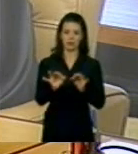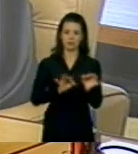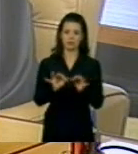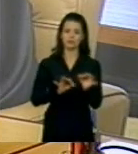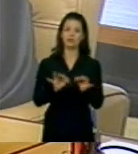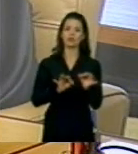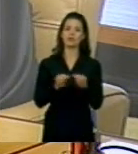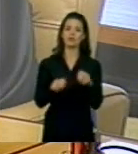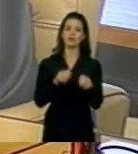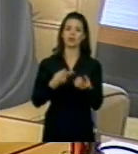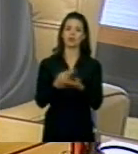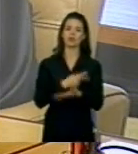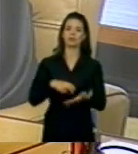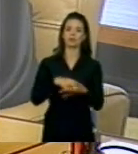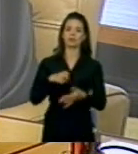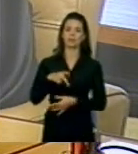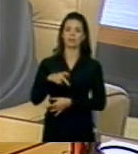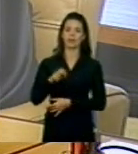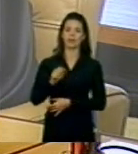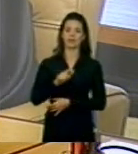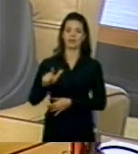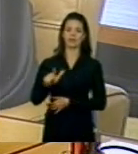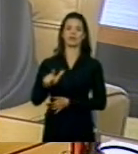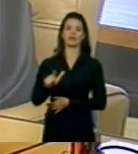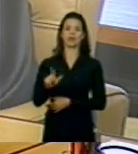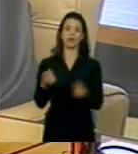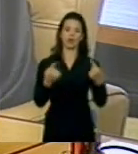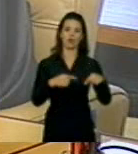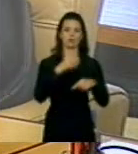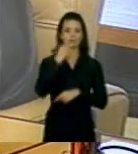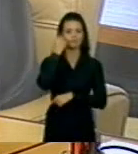persecução penal eventualmente instaurados contra